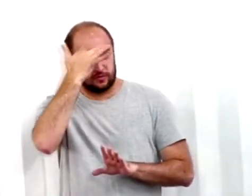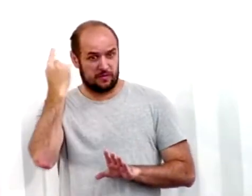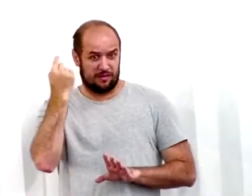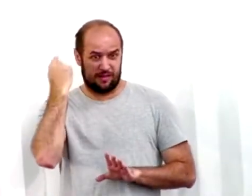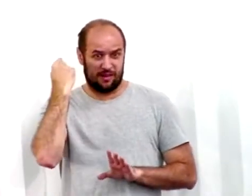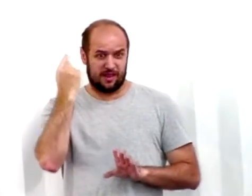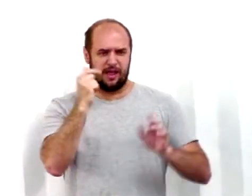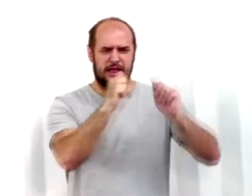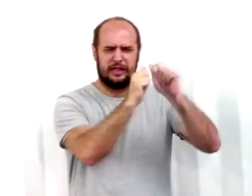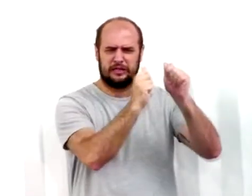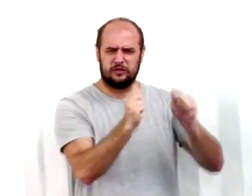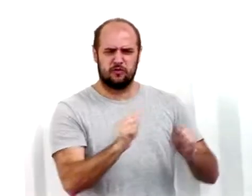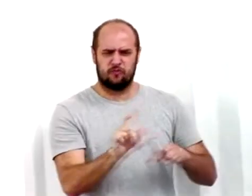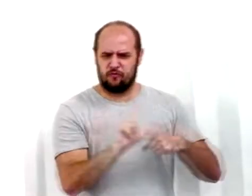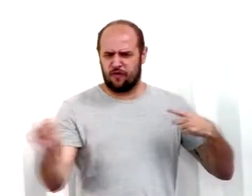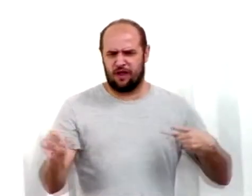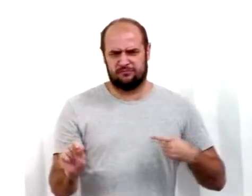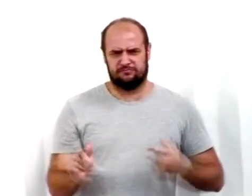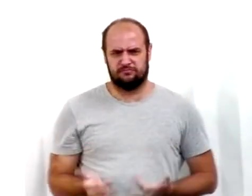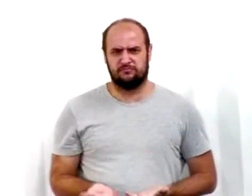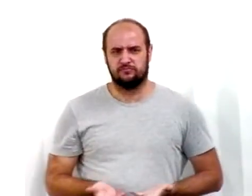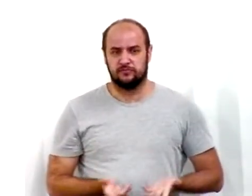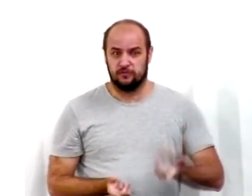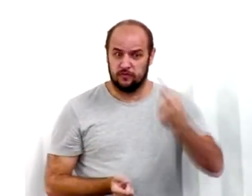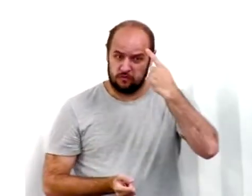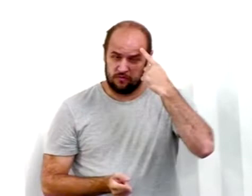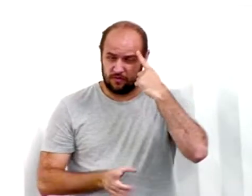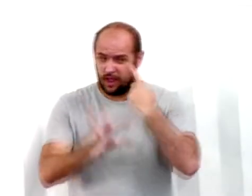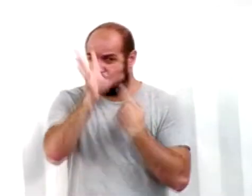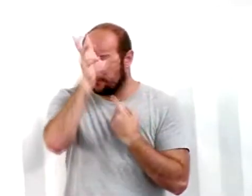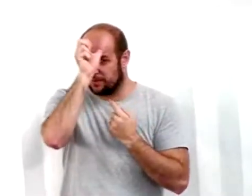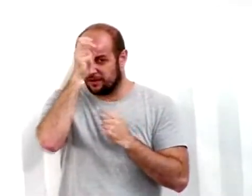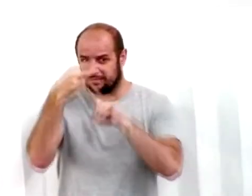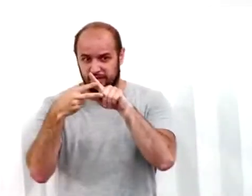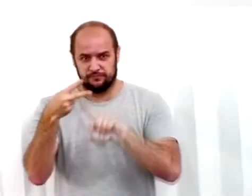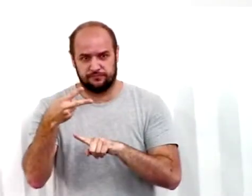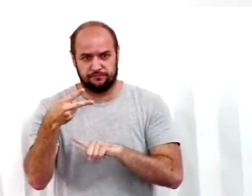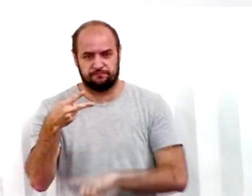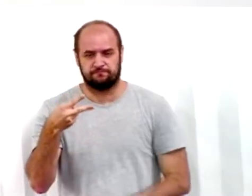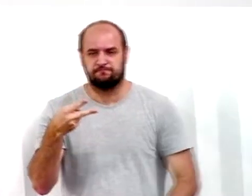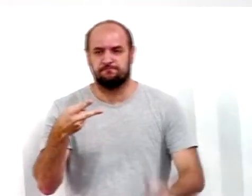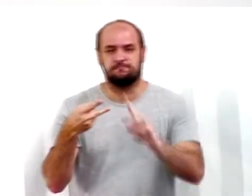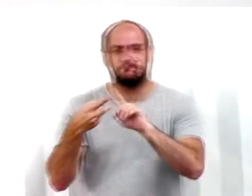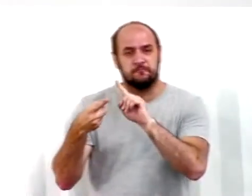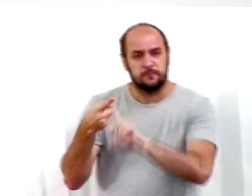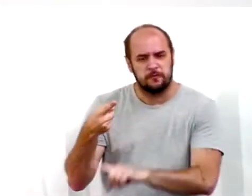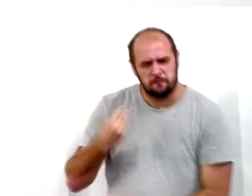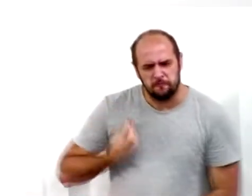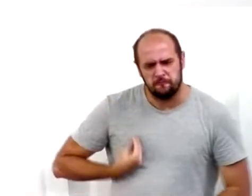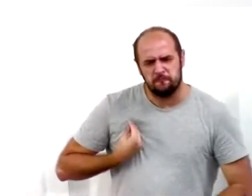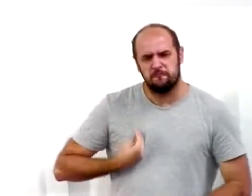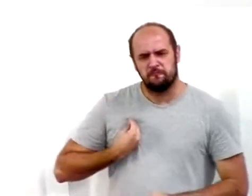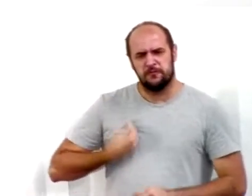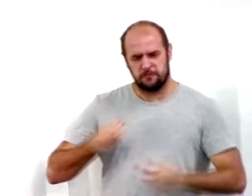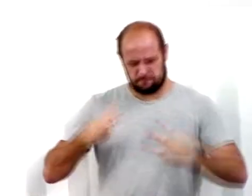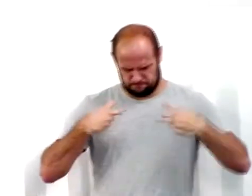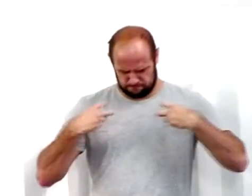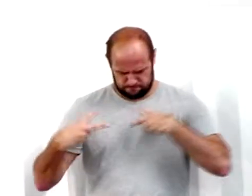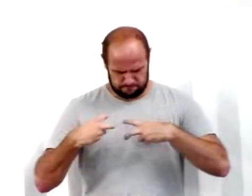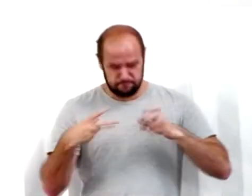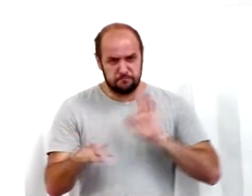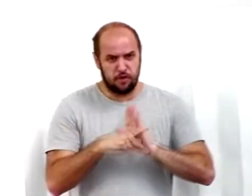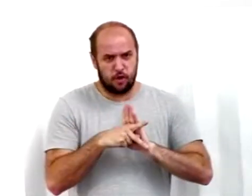idolatria. A primeira coisa que nós podemos aprender com esses 2 versículos: cultivar uma vida de autoexame